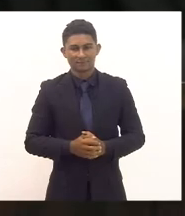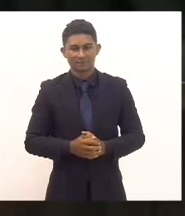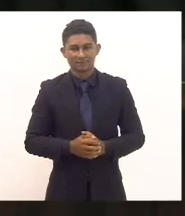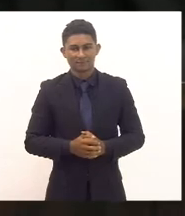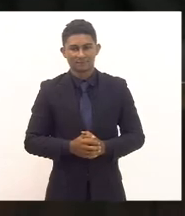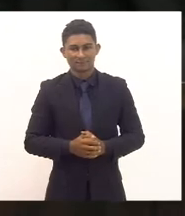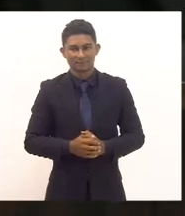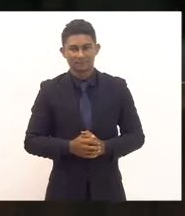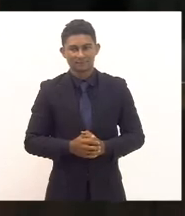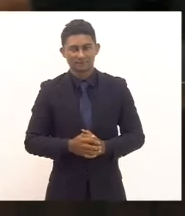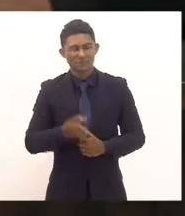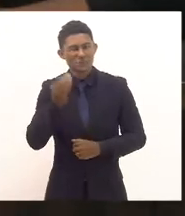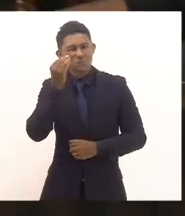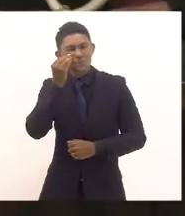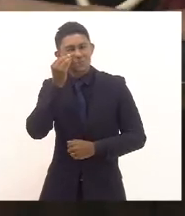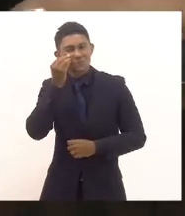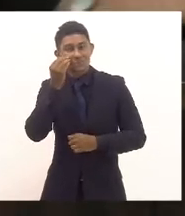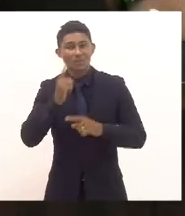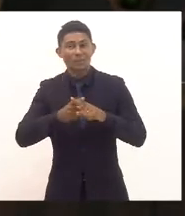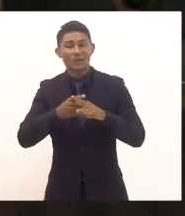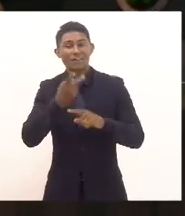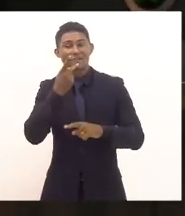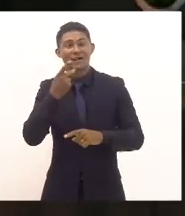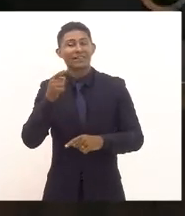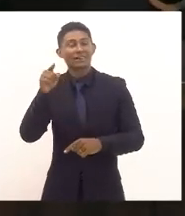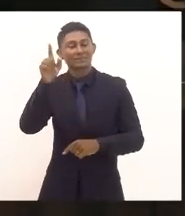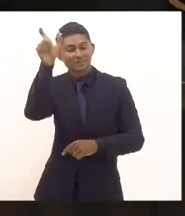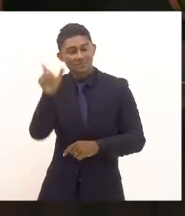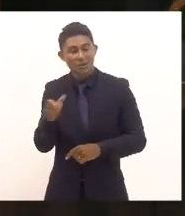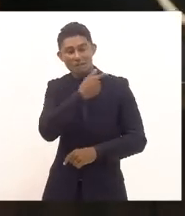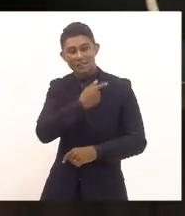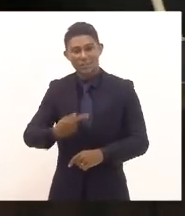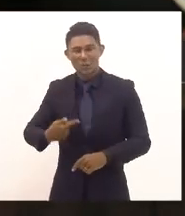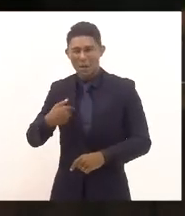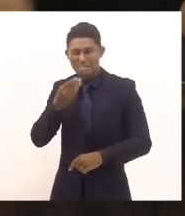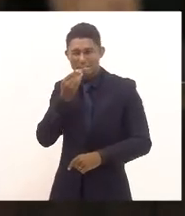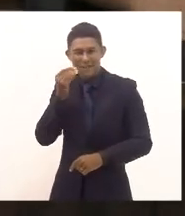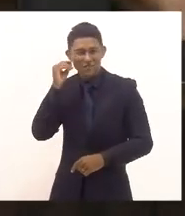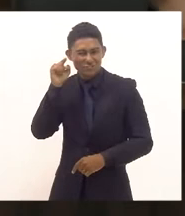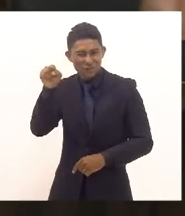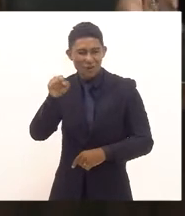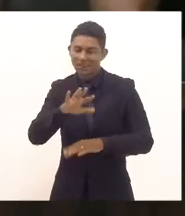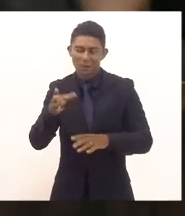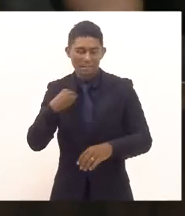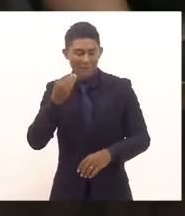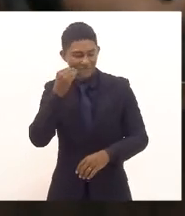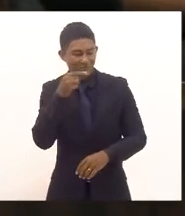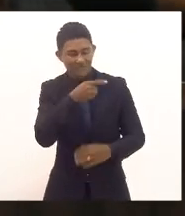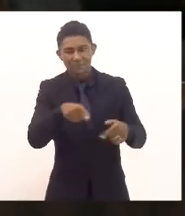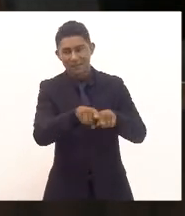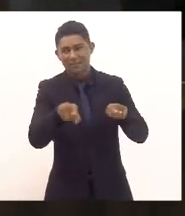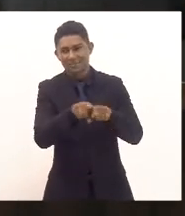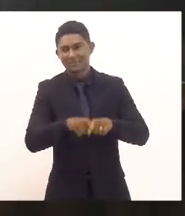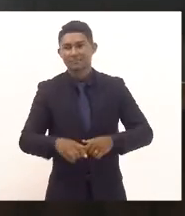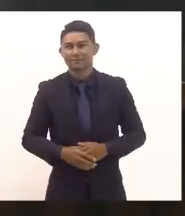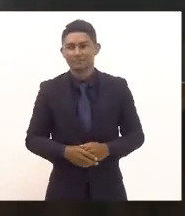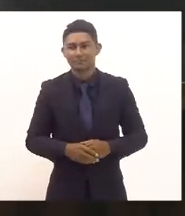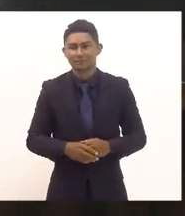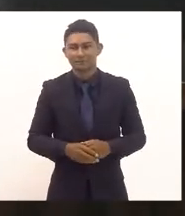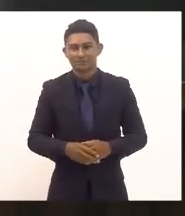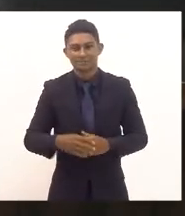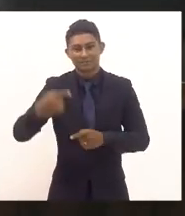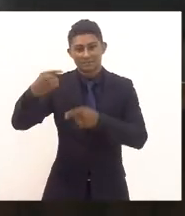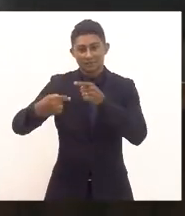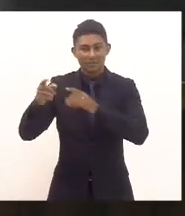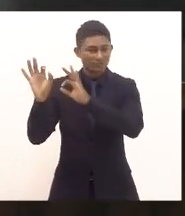e te beijar porque ficam falando que eu sou beijo Cláudio Castro aí tem que te beijar também mas já todo mundo em não havendo